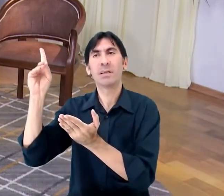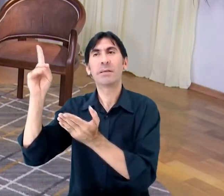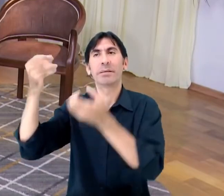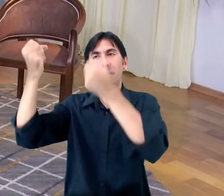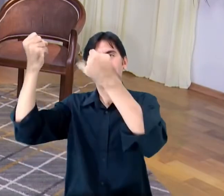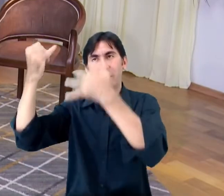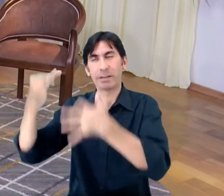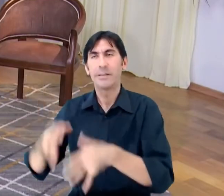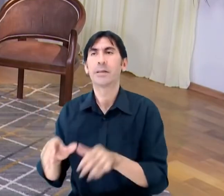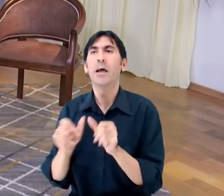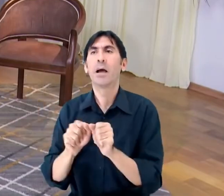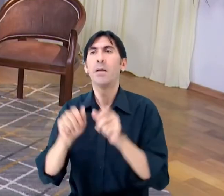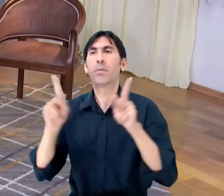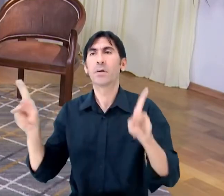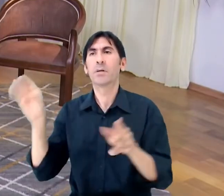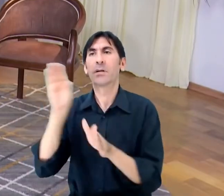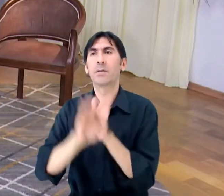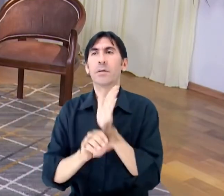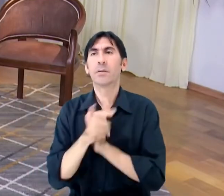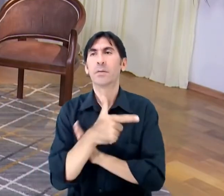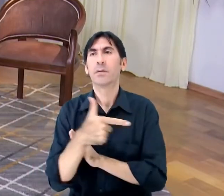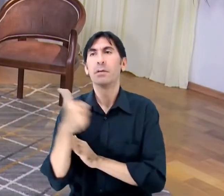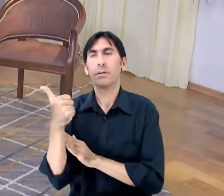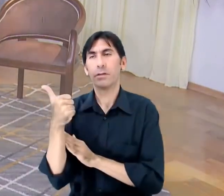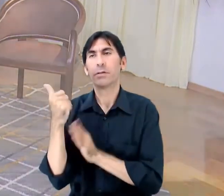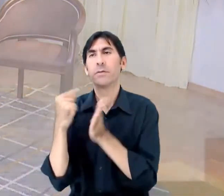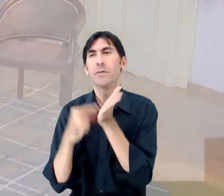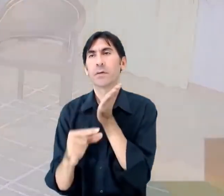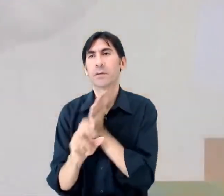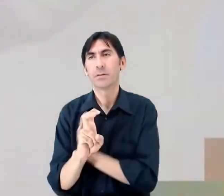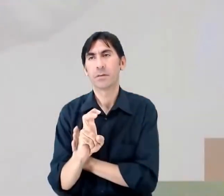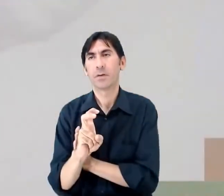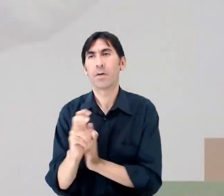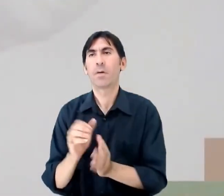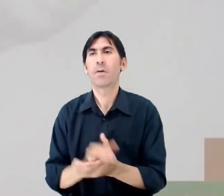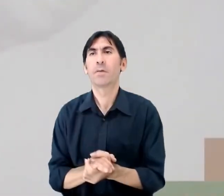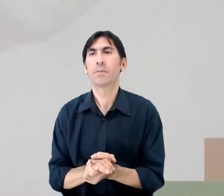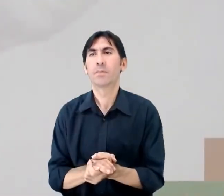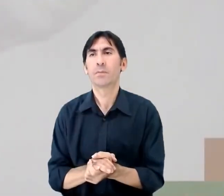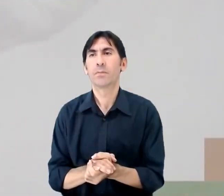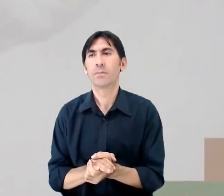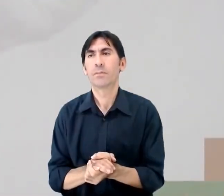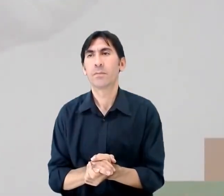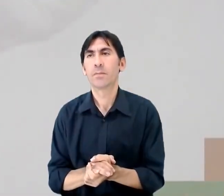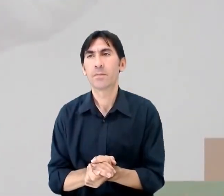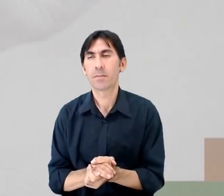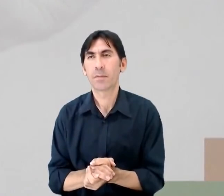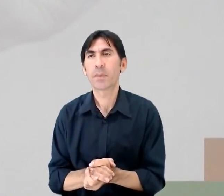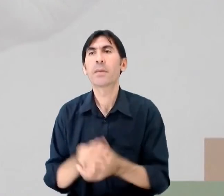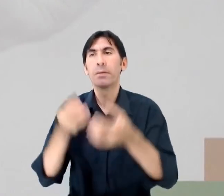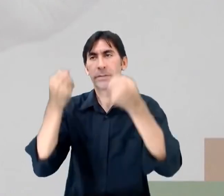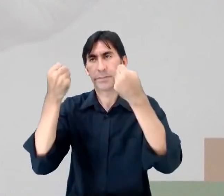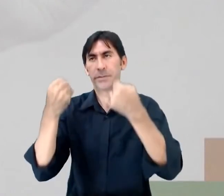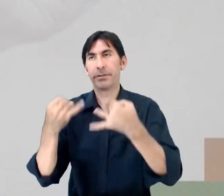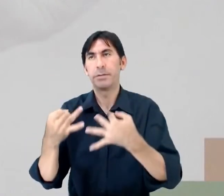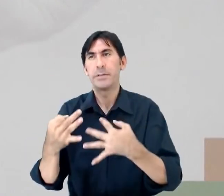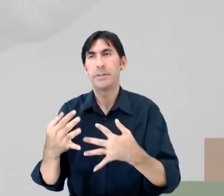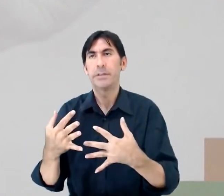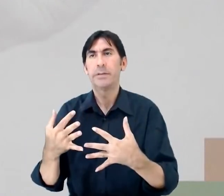capítulo 21, verso 5, que nos traz o seguinte relato.